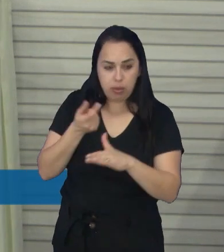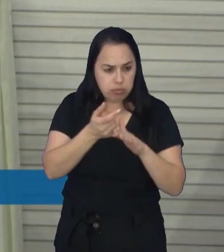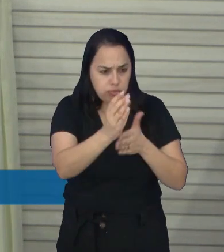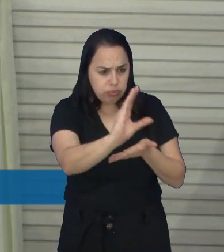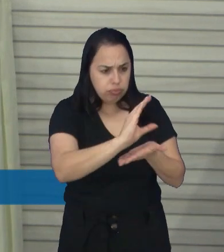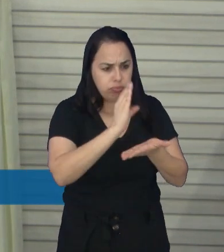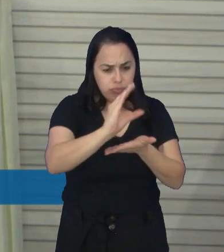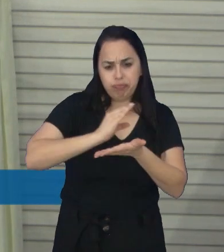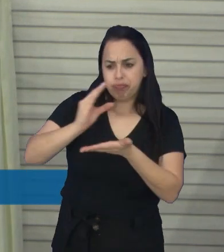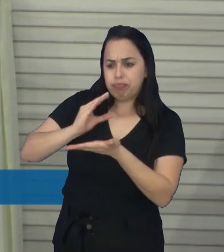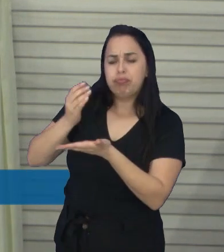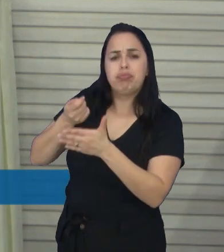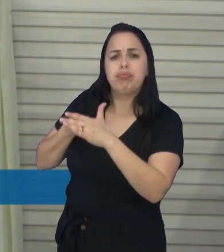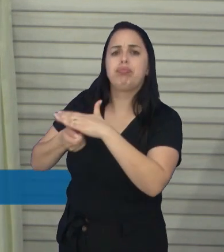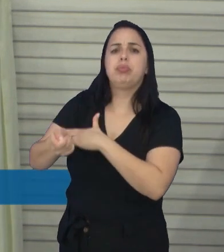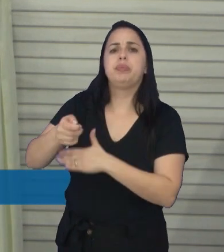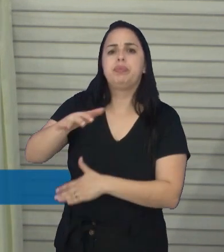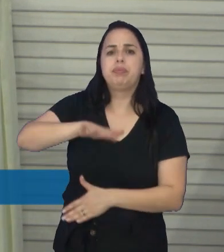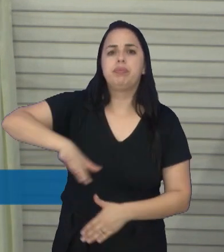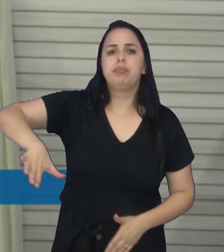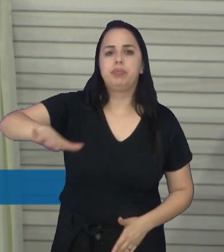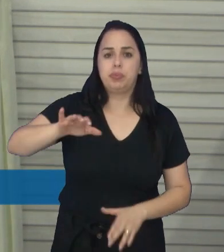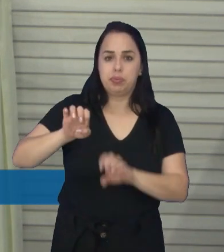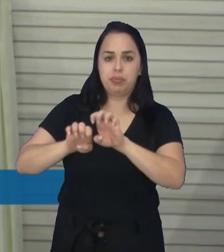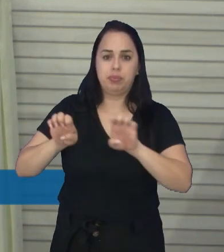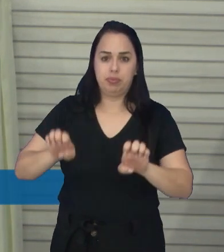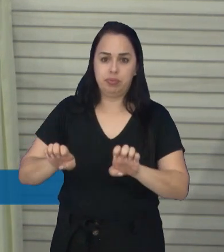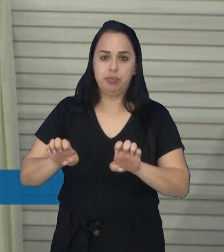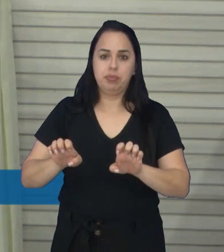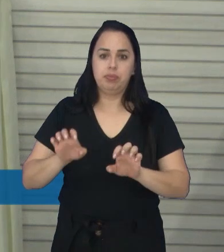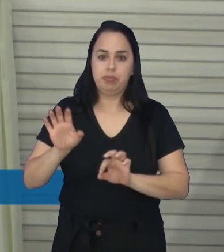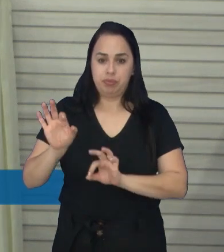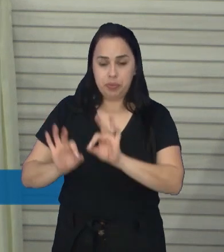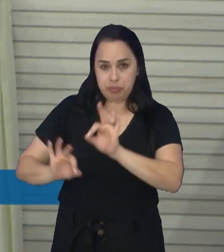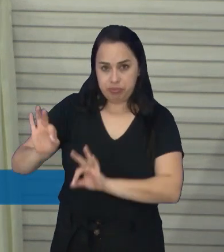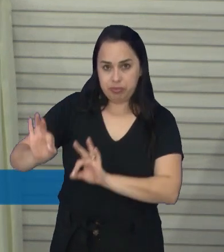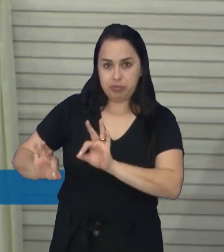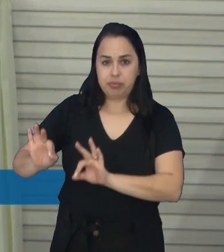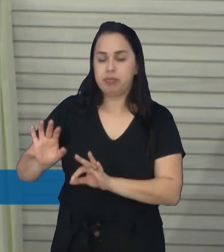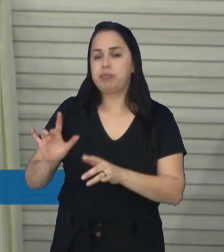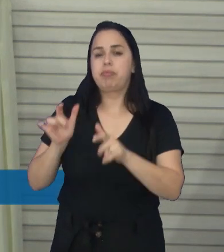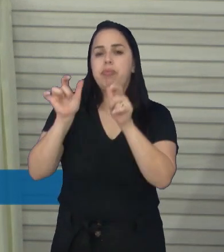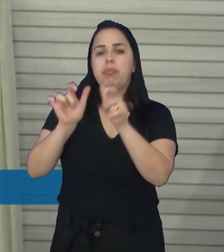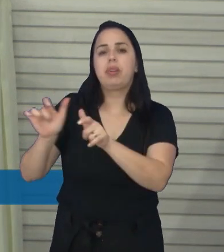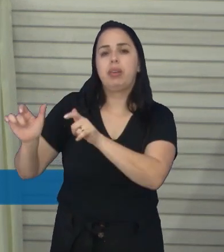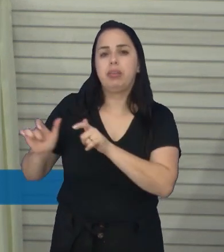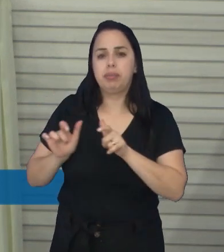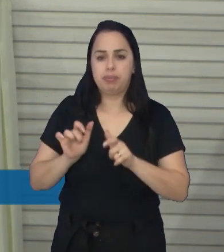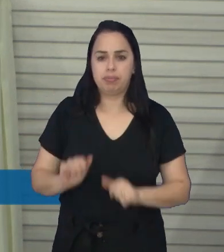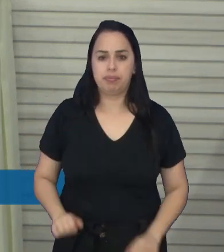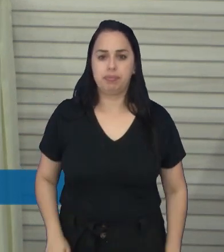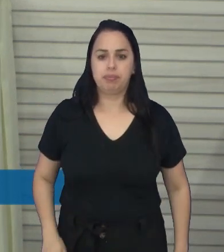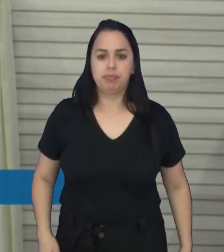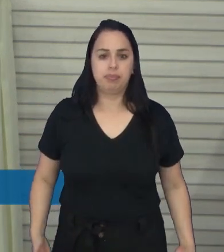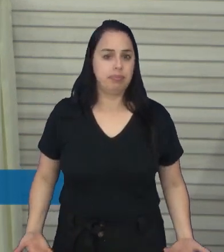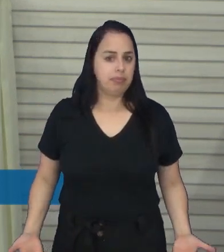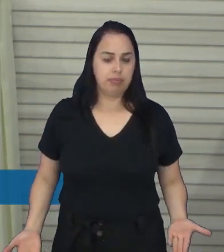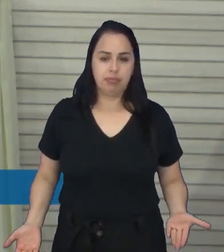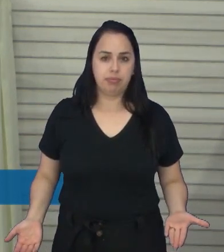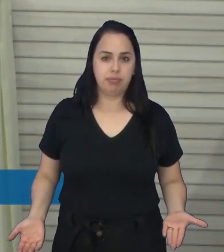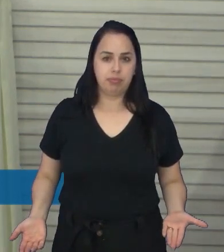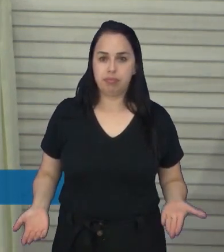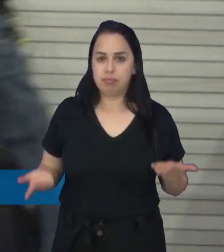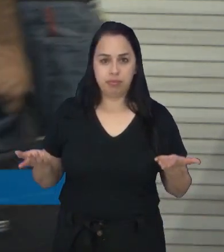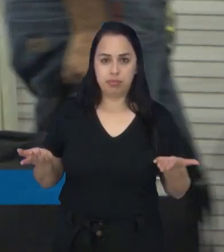entre outros semelhantes e o plano diretor define o coeficientes mínimo vai